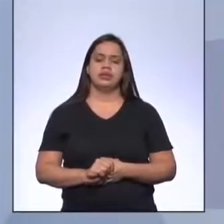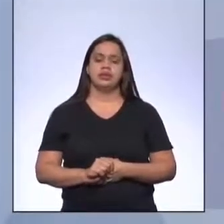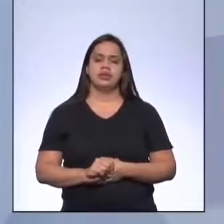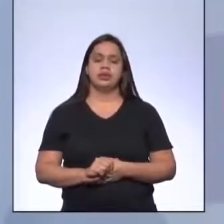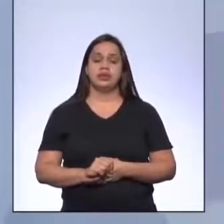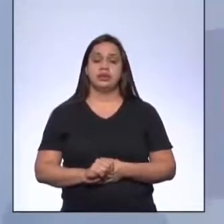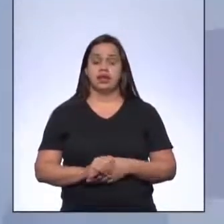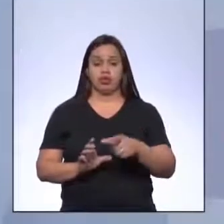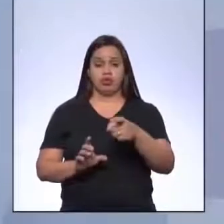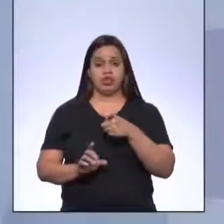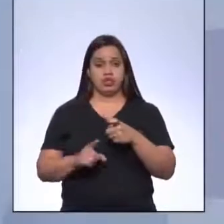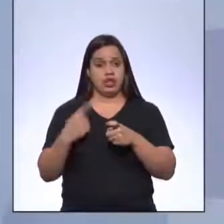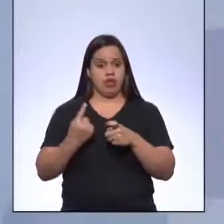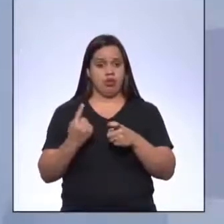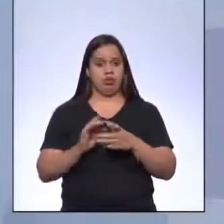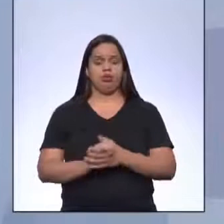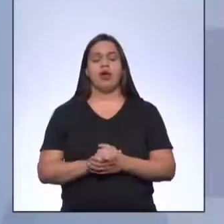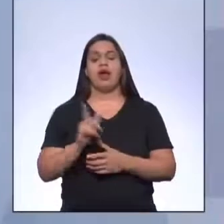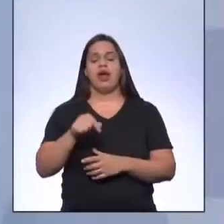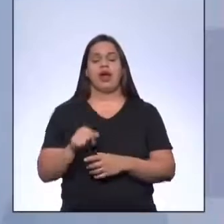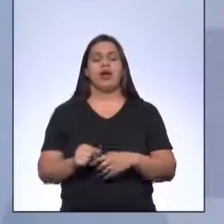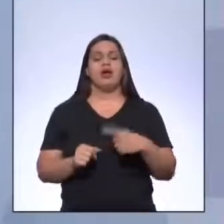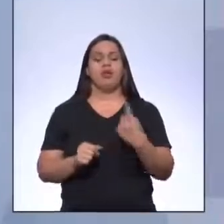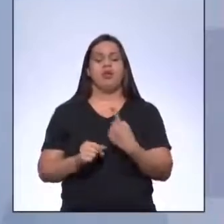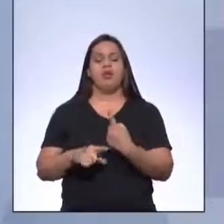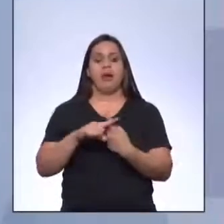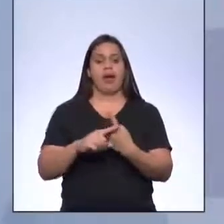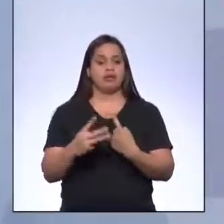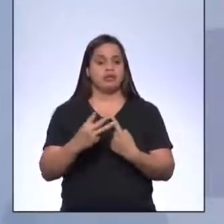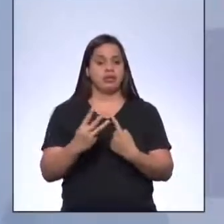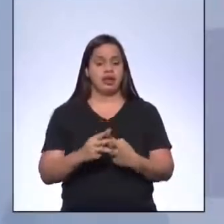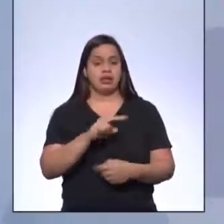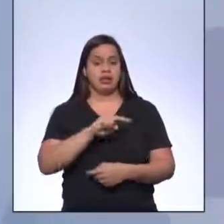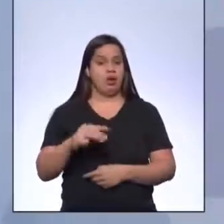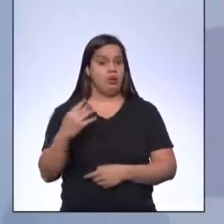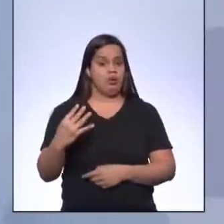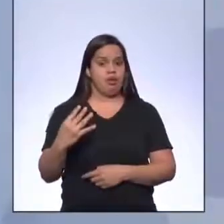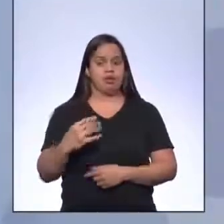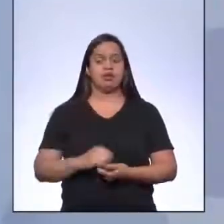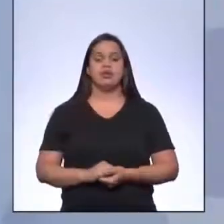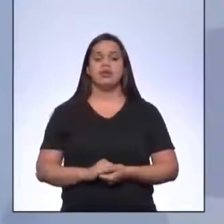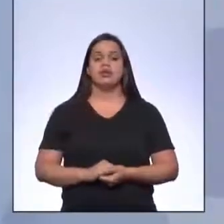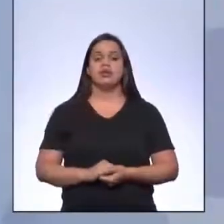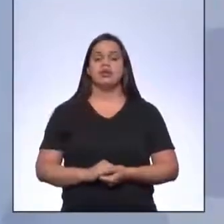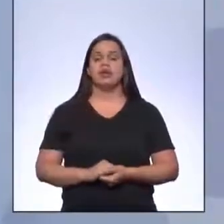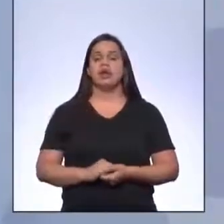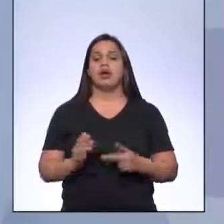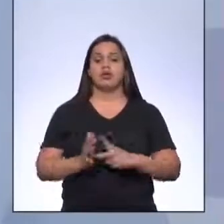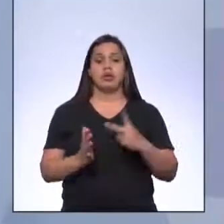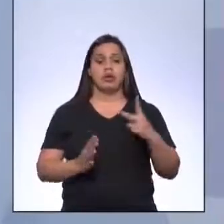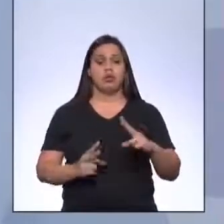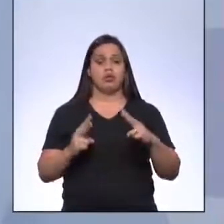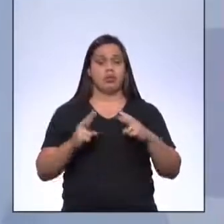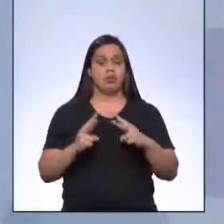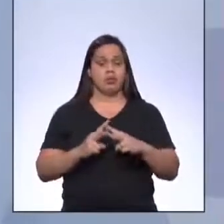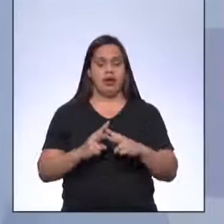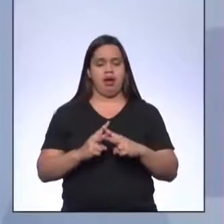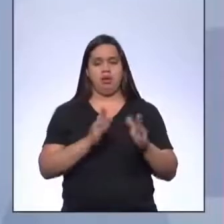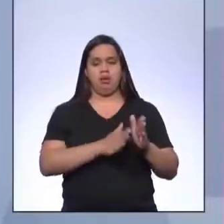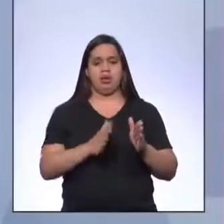+ 3 = 4 tão segundo par ordenado